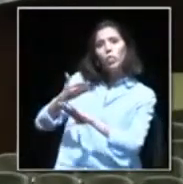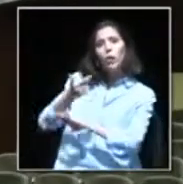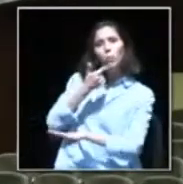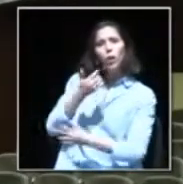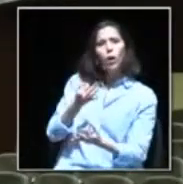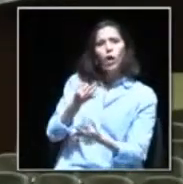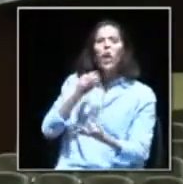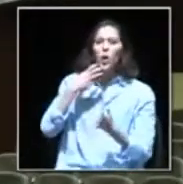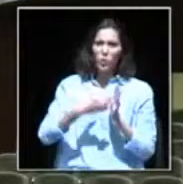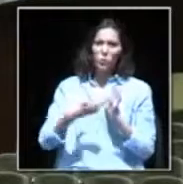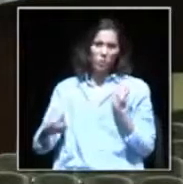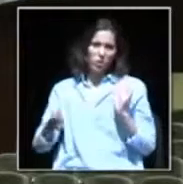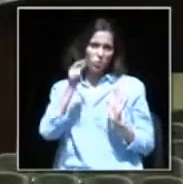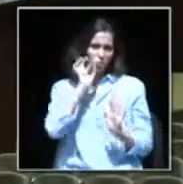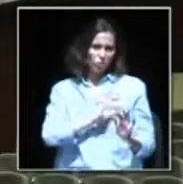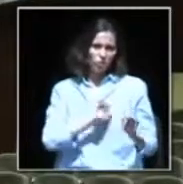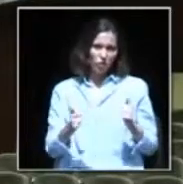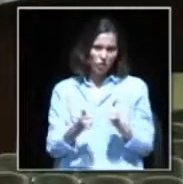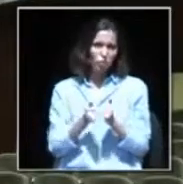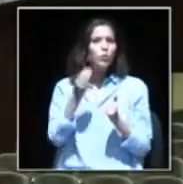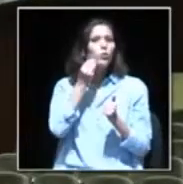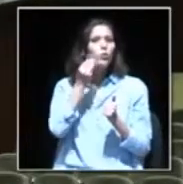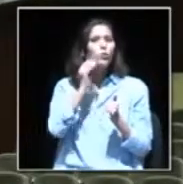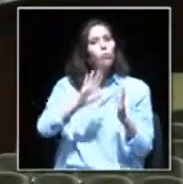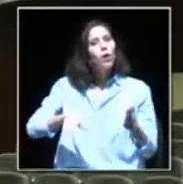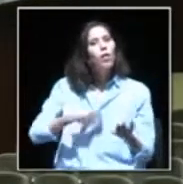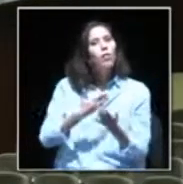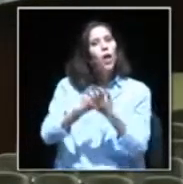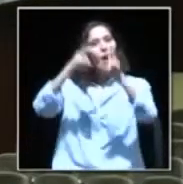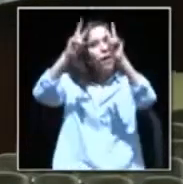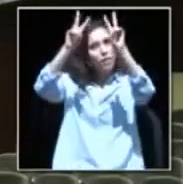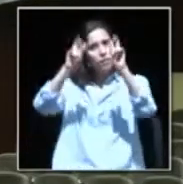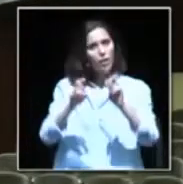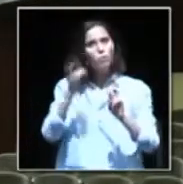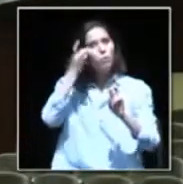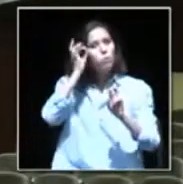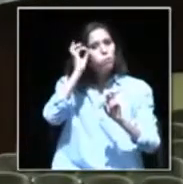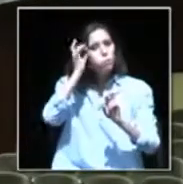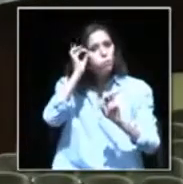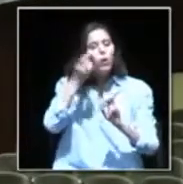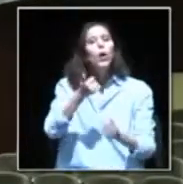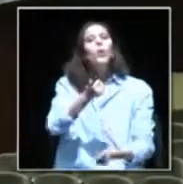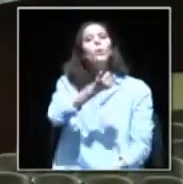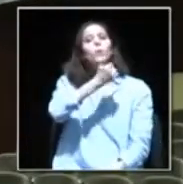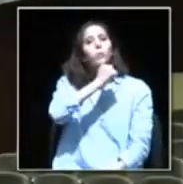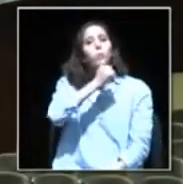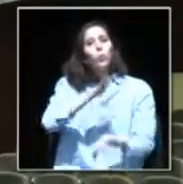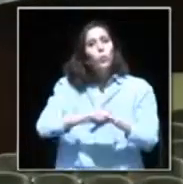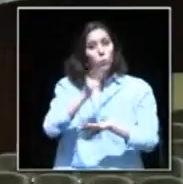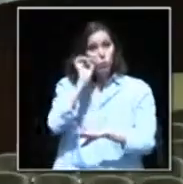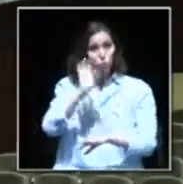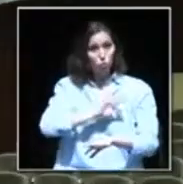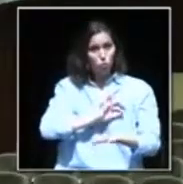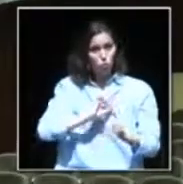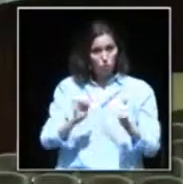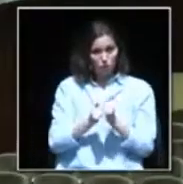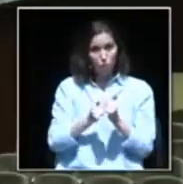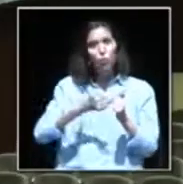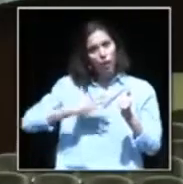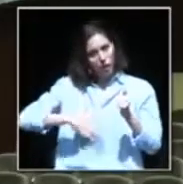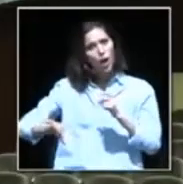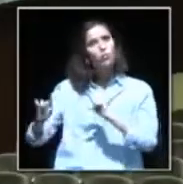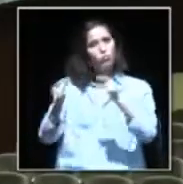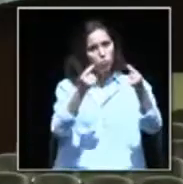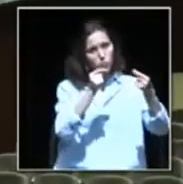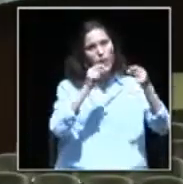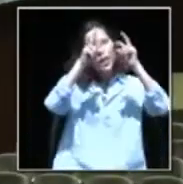a ser muito complicado, Sr. Vereador, conseguirmos trazer aqui qualquer assunto relacionado com o Regimento de Sapadores Bombeiros de Lisboa, porque o Sr. Vereador quer discutir todos os